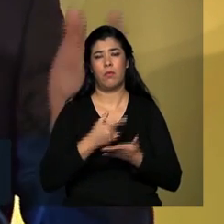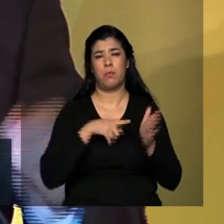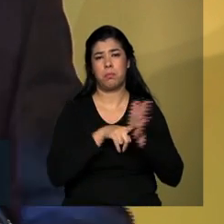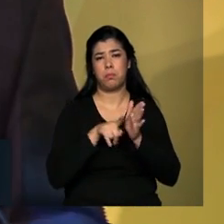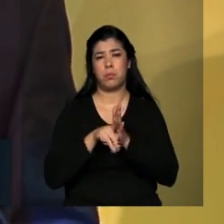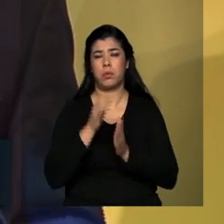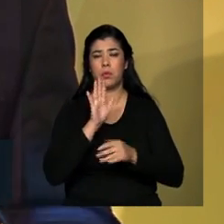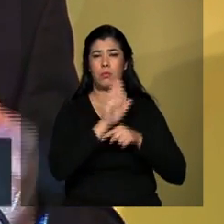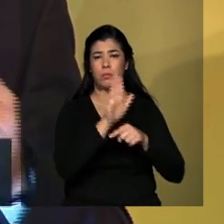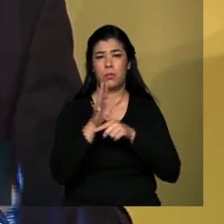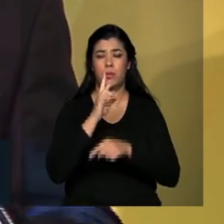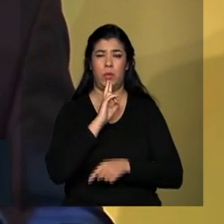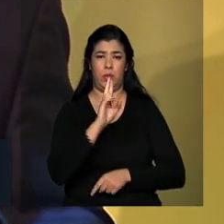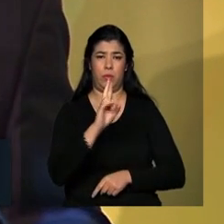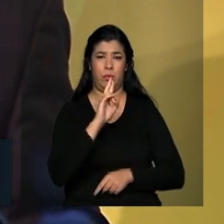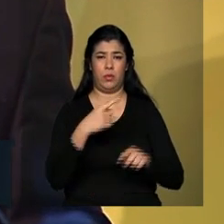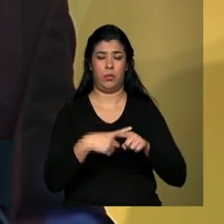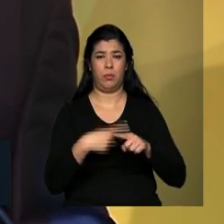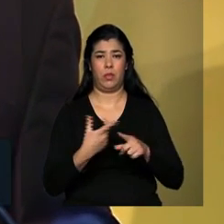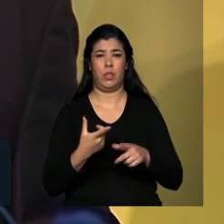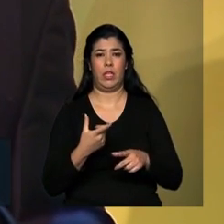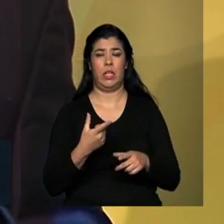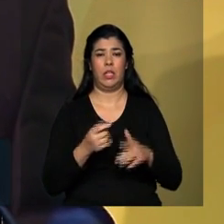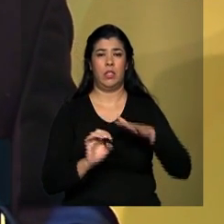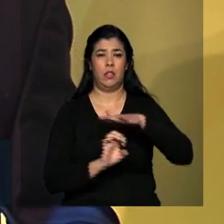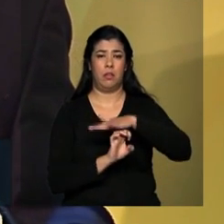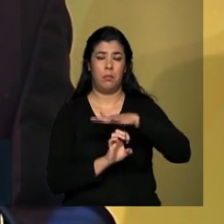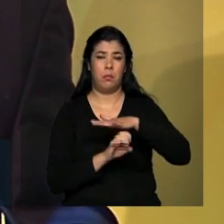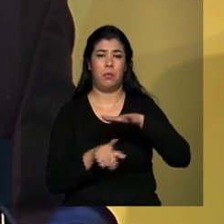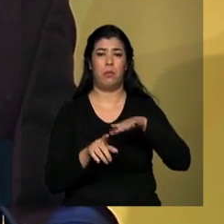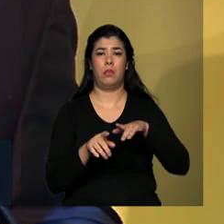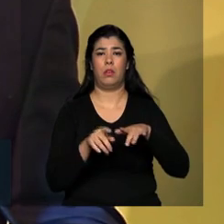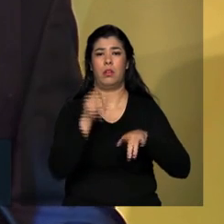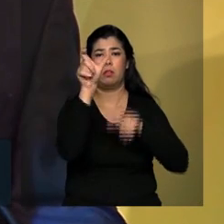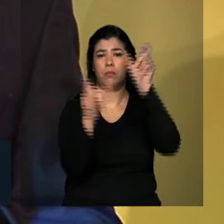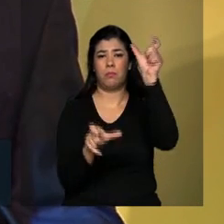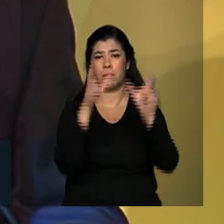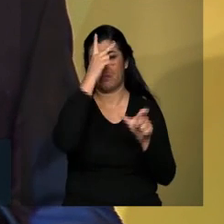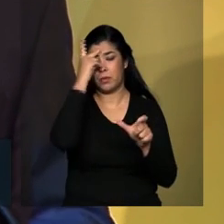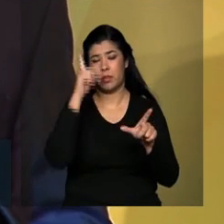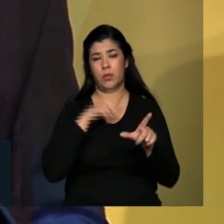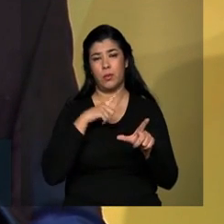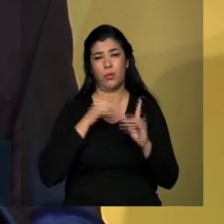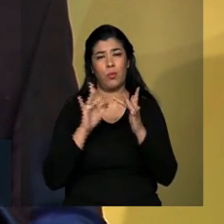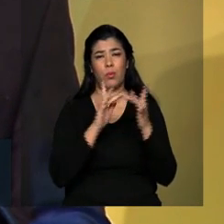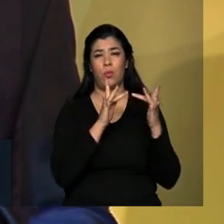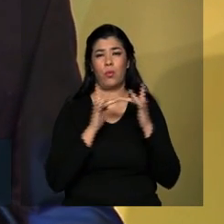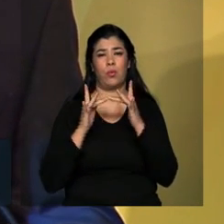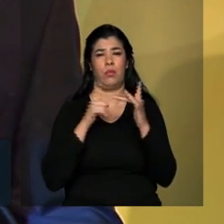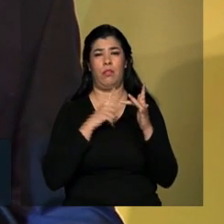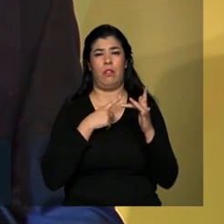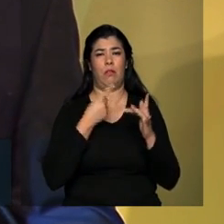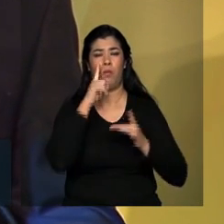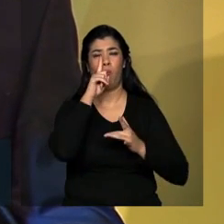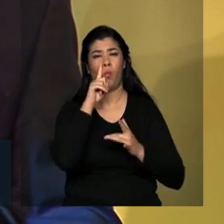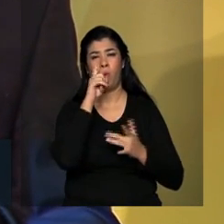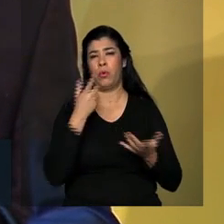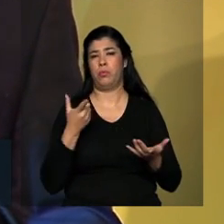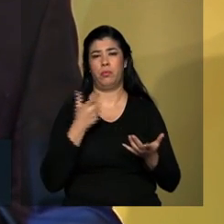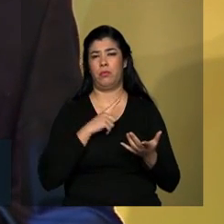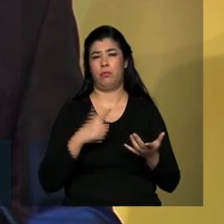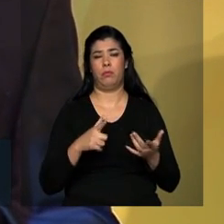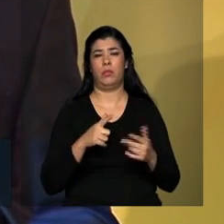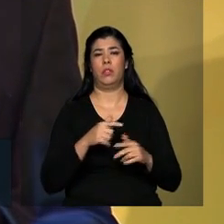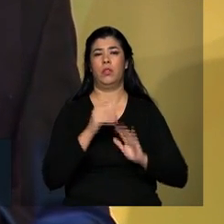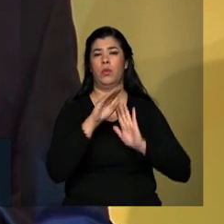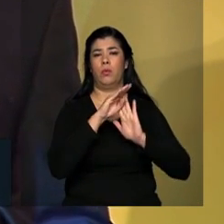questão localizada. As firmas e as pessoas estão lidando com isso. Isso não coloca em risco esse